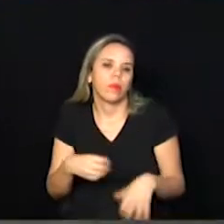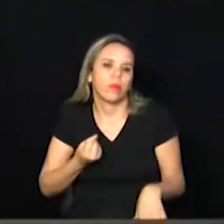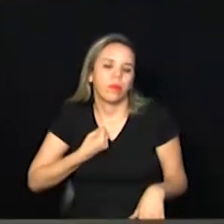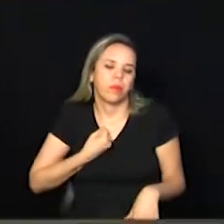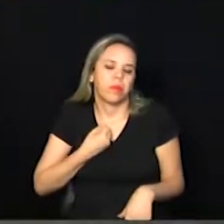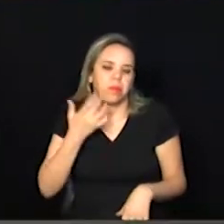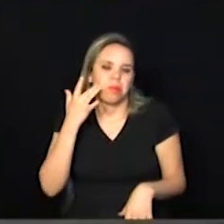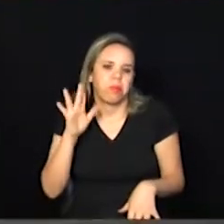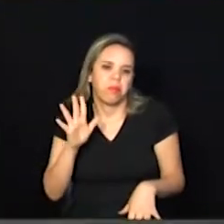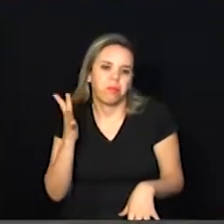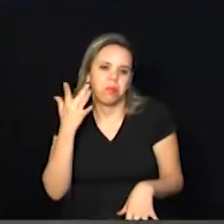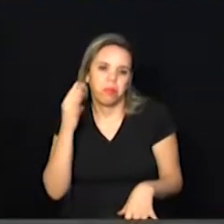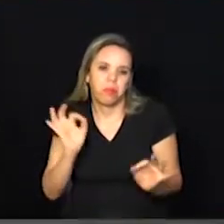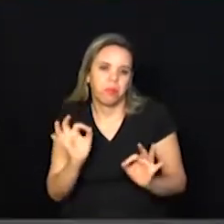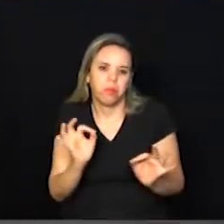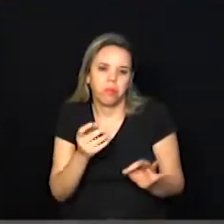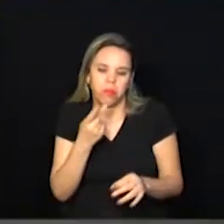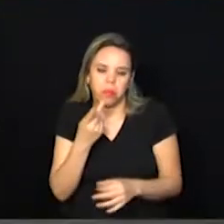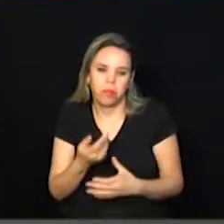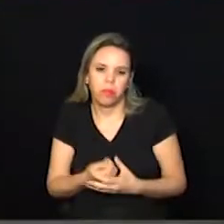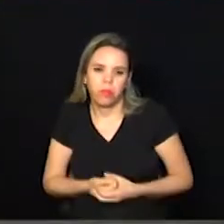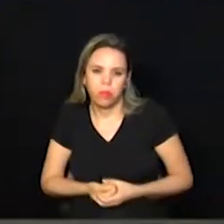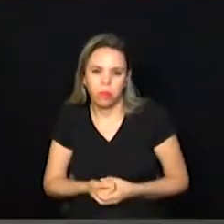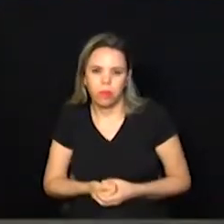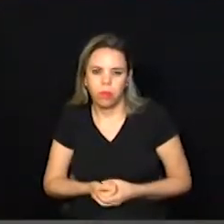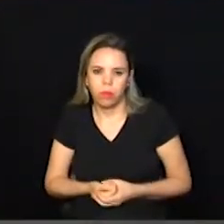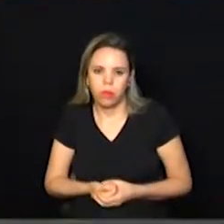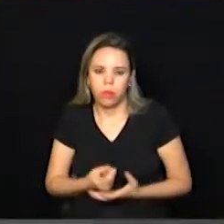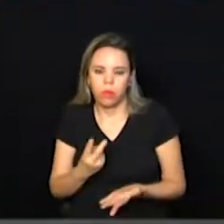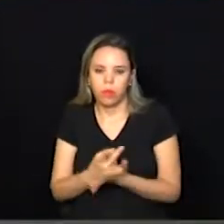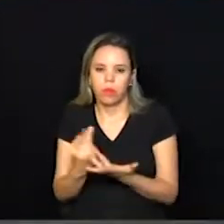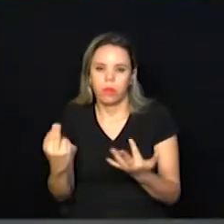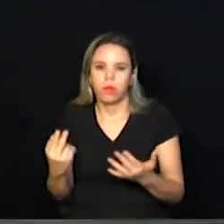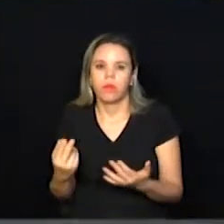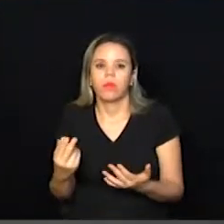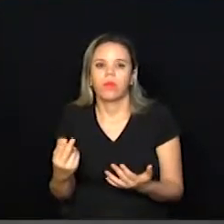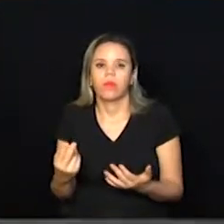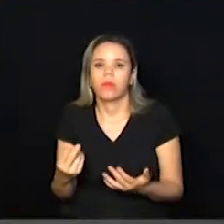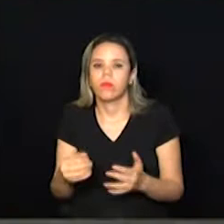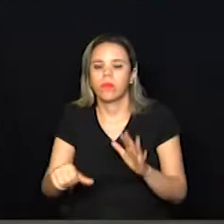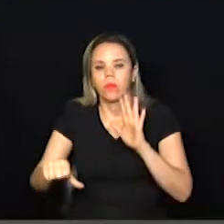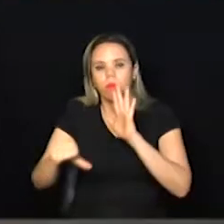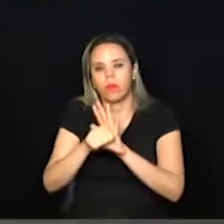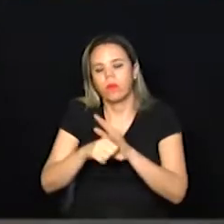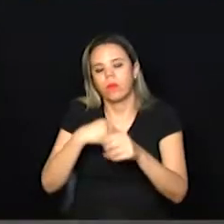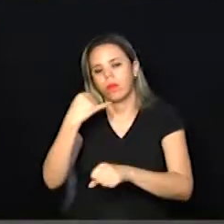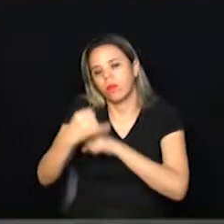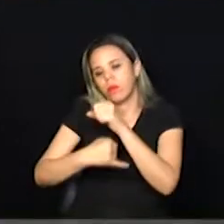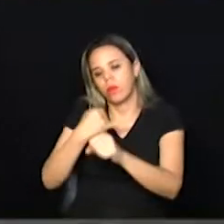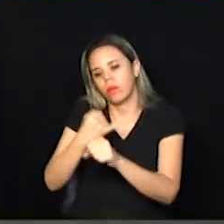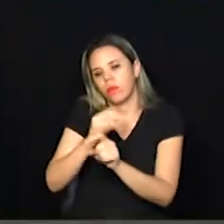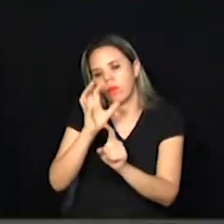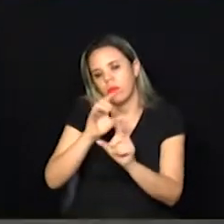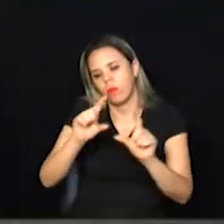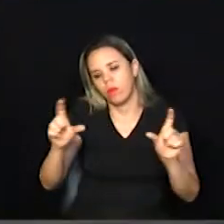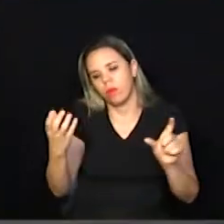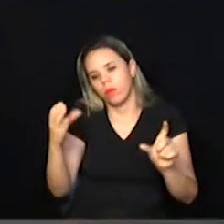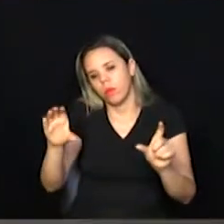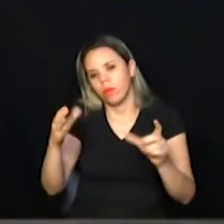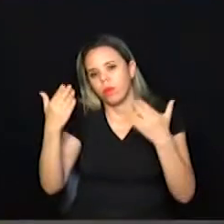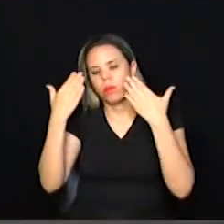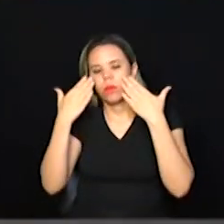eu não tenho essa competência para falar. Da mesma forma, os crimes cibernéticos. O que nós temos feito pela